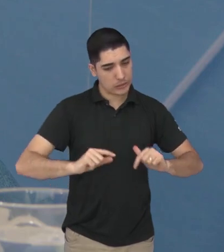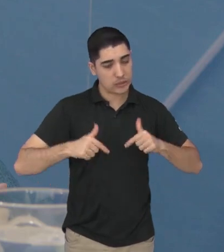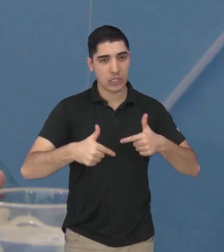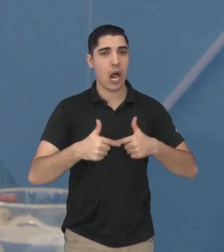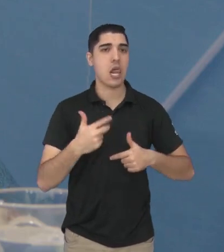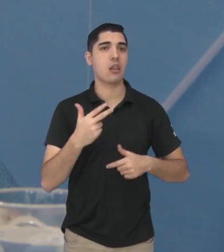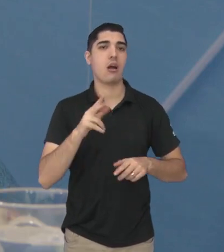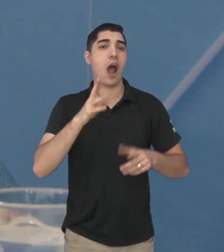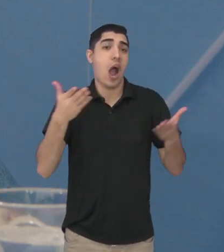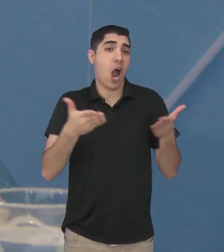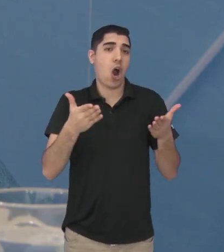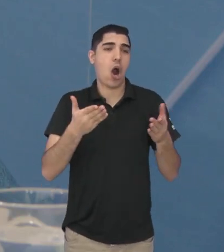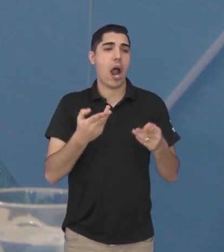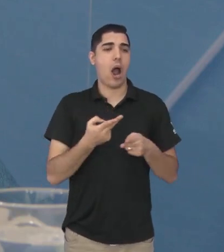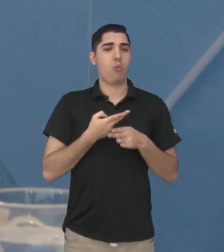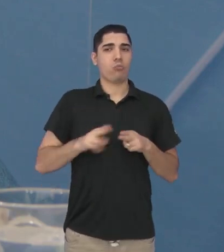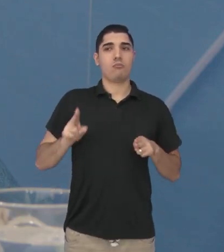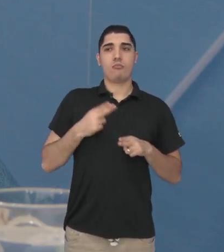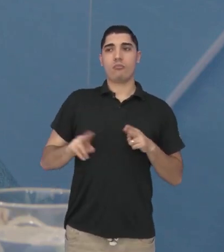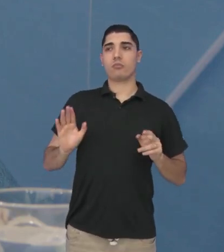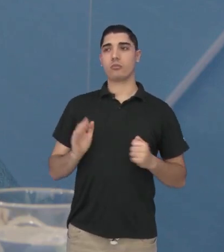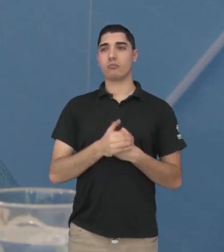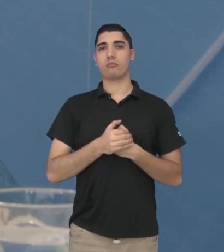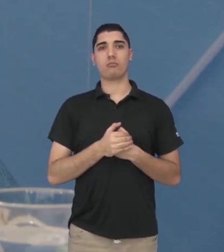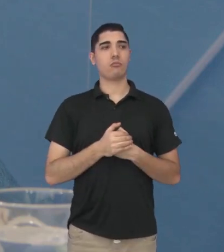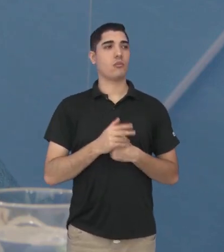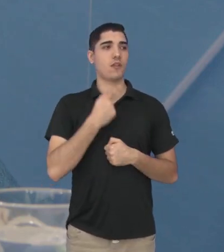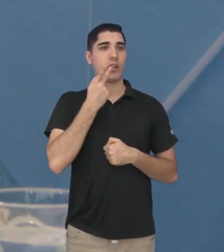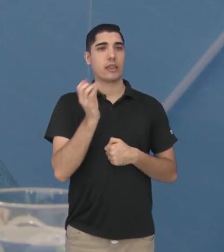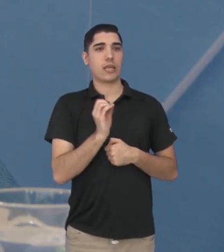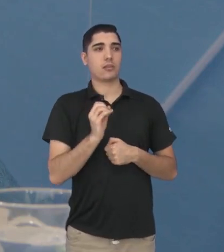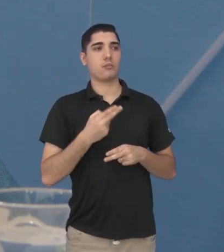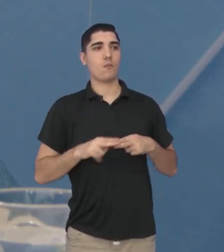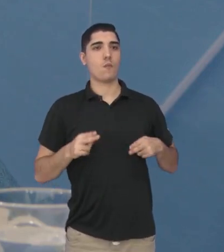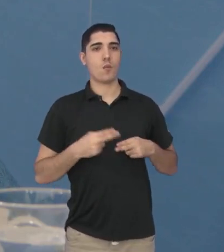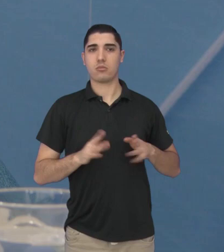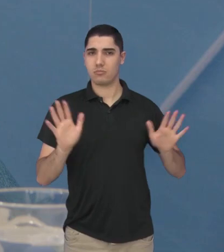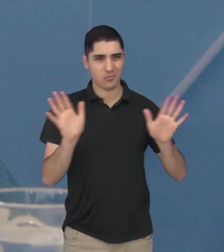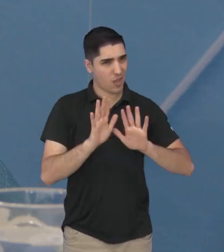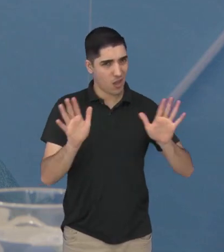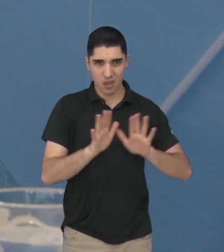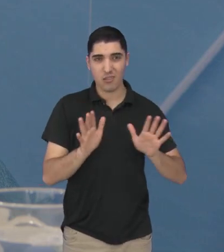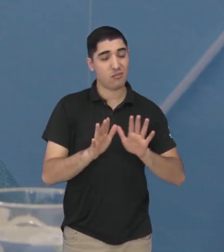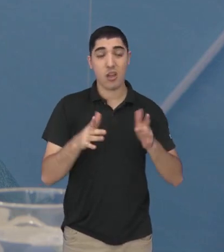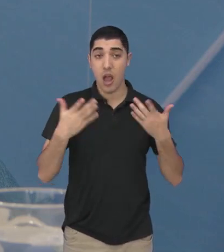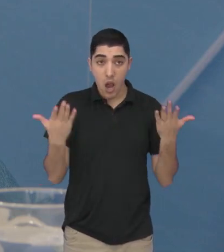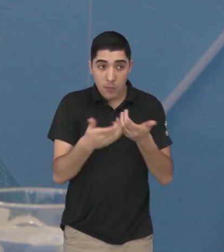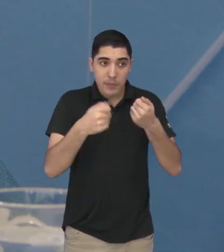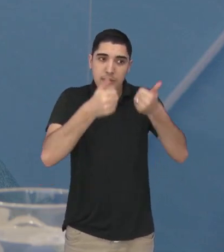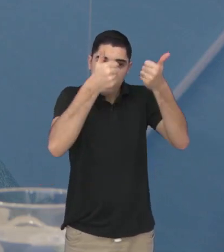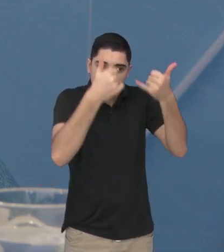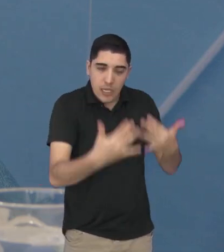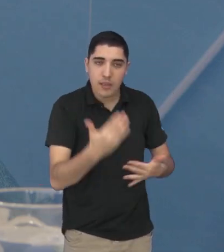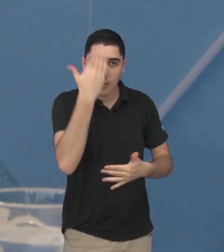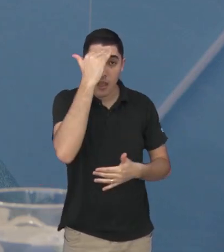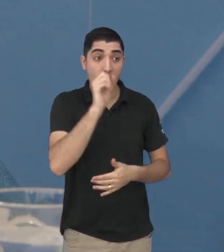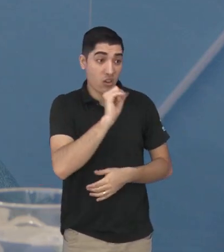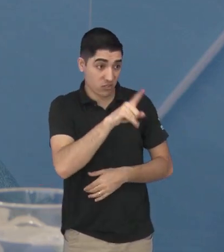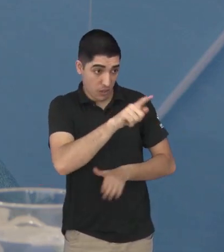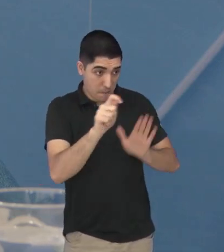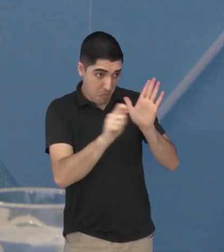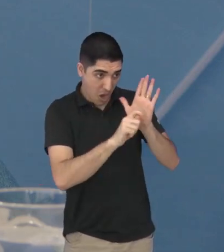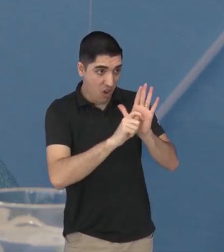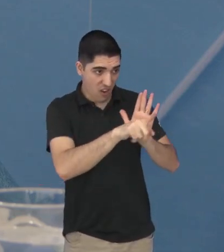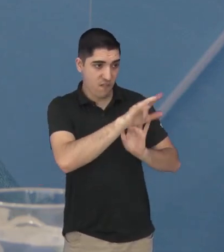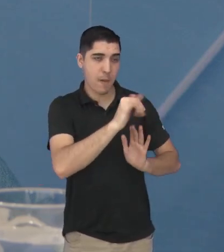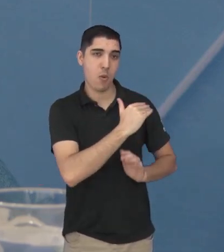Não se esconde mais, não se fala mais, né? Você vai, e nem se fala mentiras. Olha, se você usar